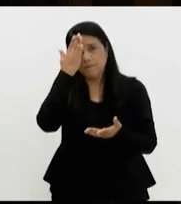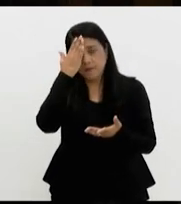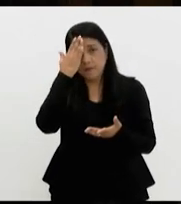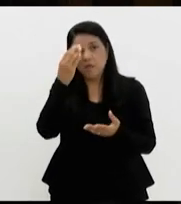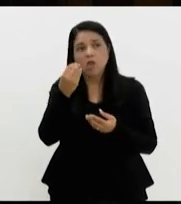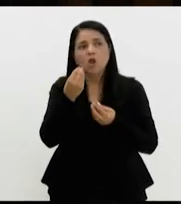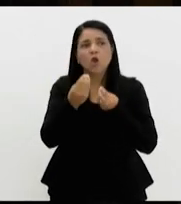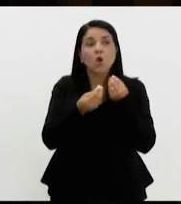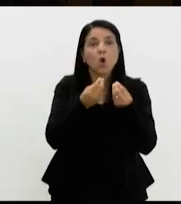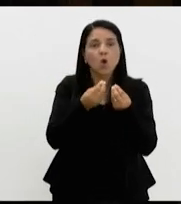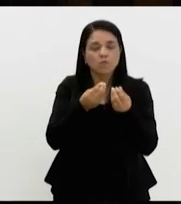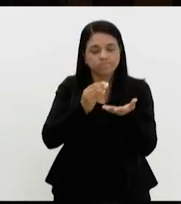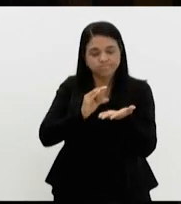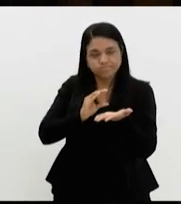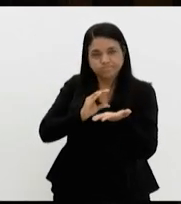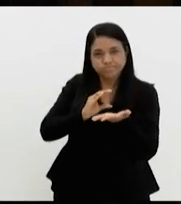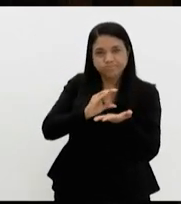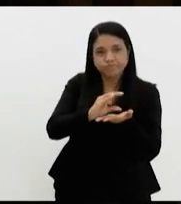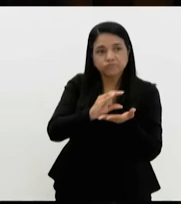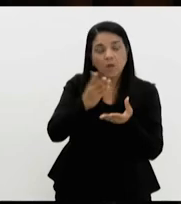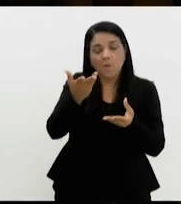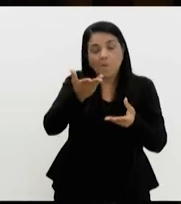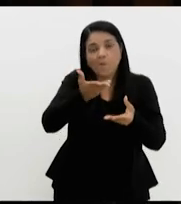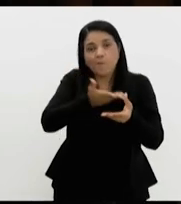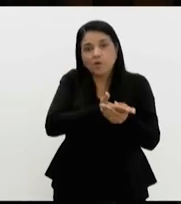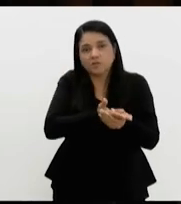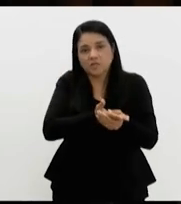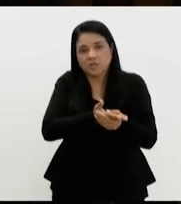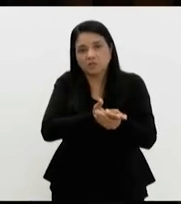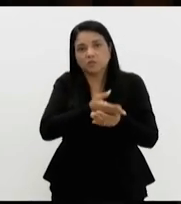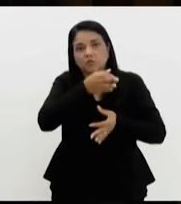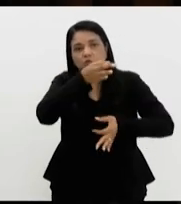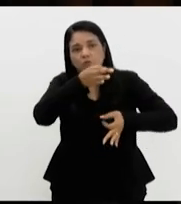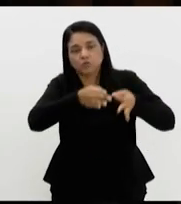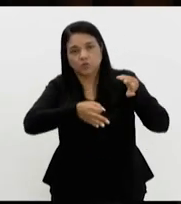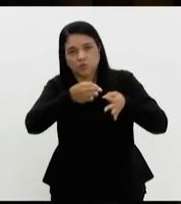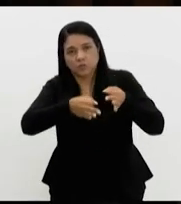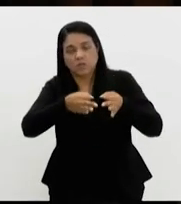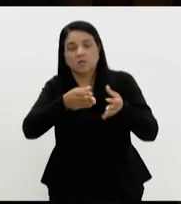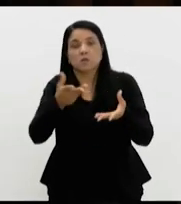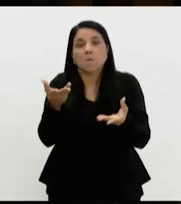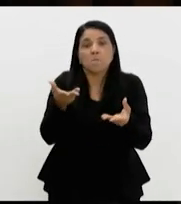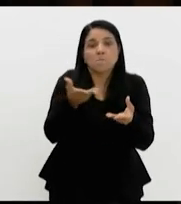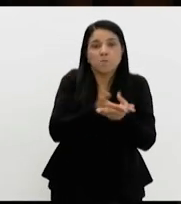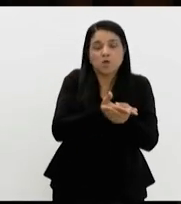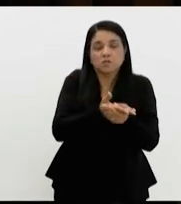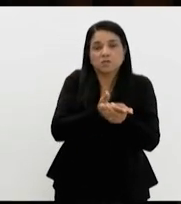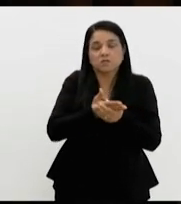é o montante dos processos judiciais, dos processos administrativos,